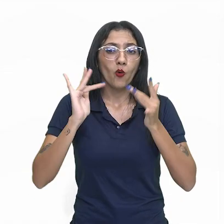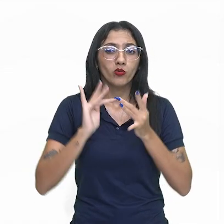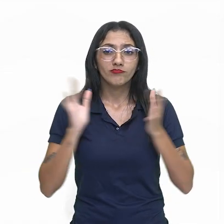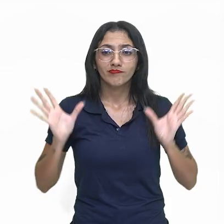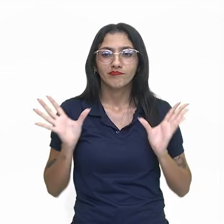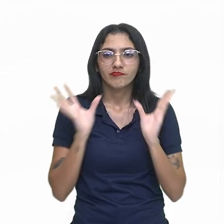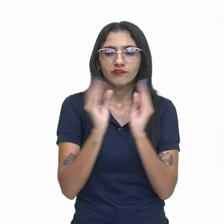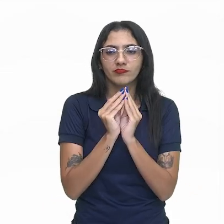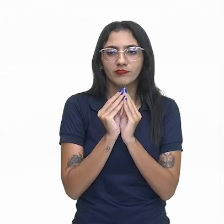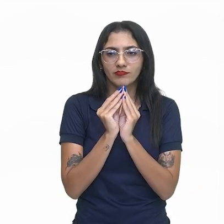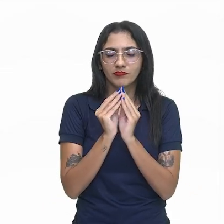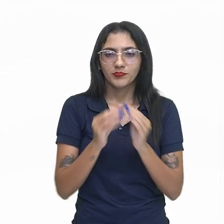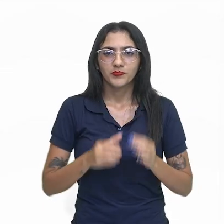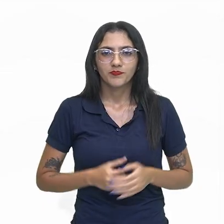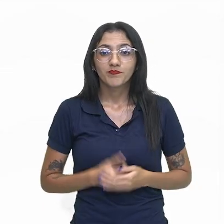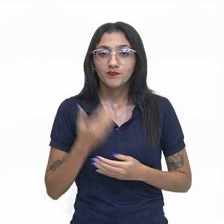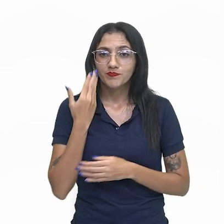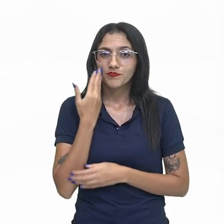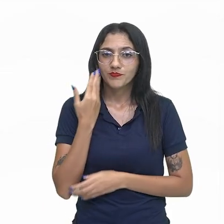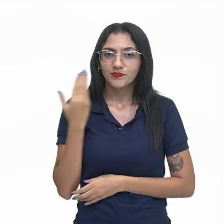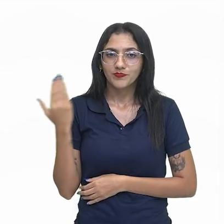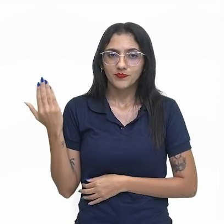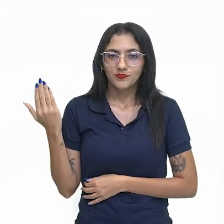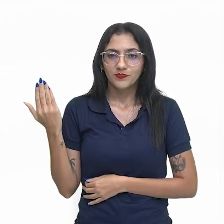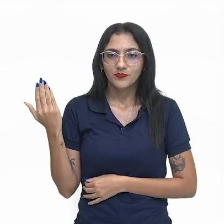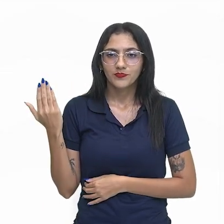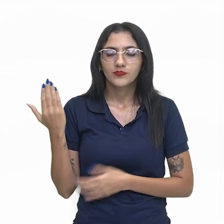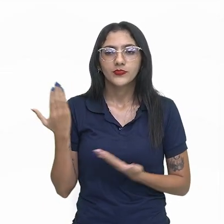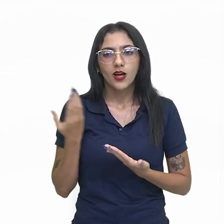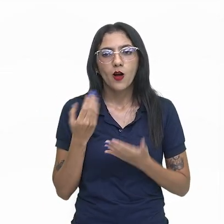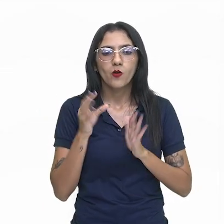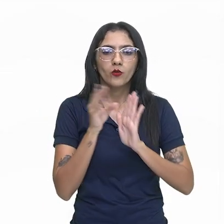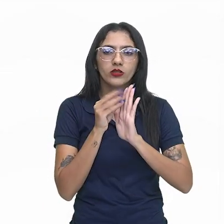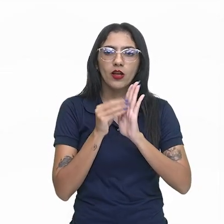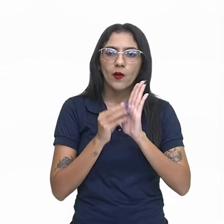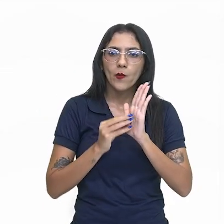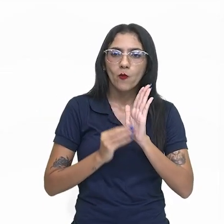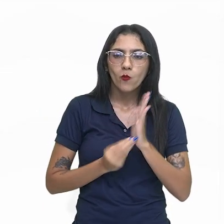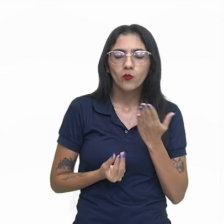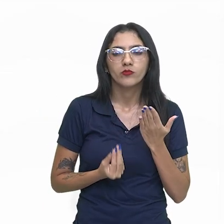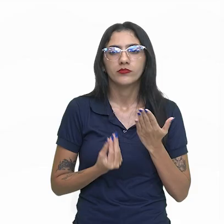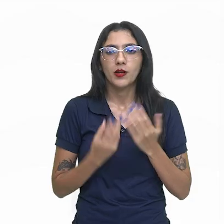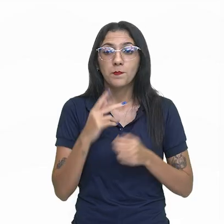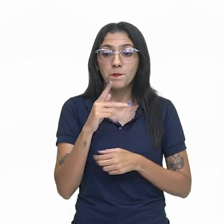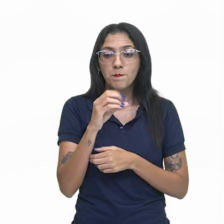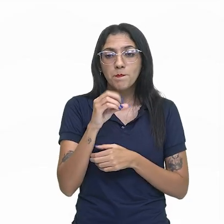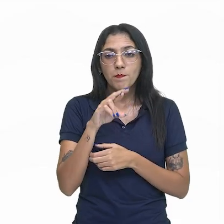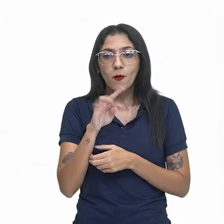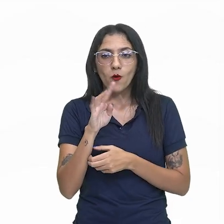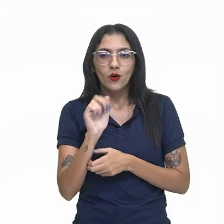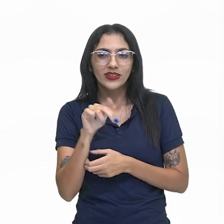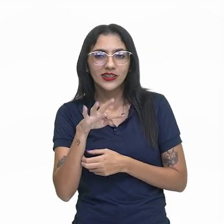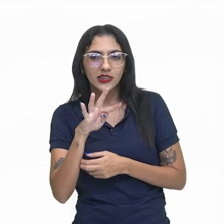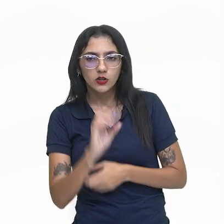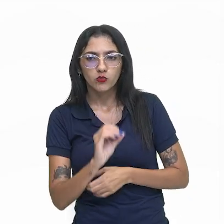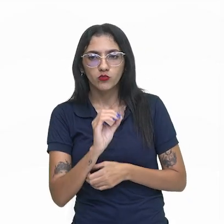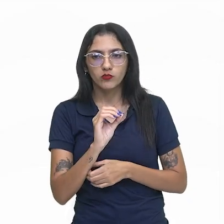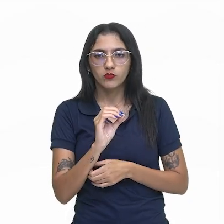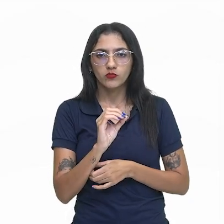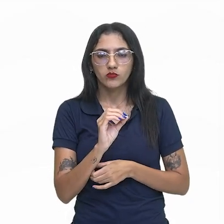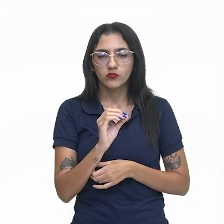situação. Nós vimos, né, os assuntos fulano de tal, portanto, então estou